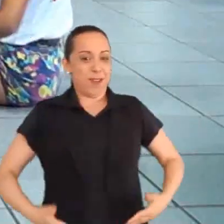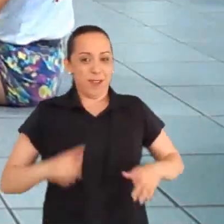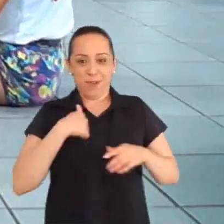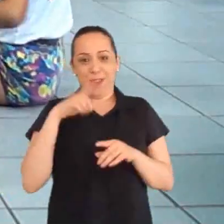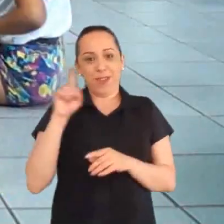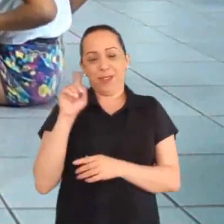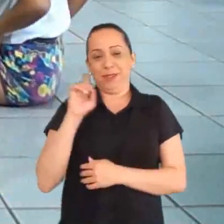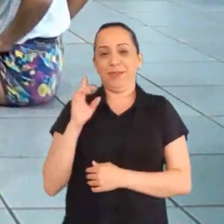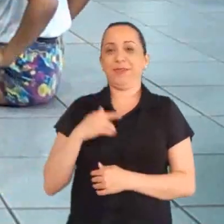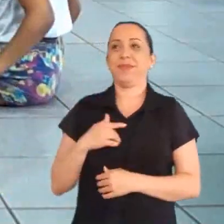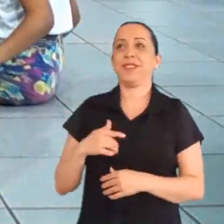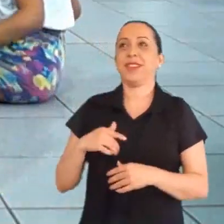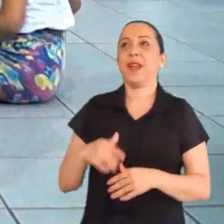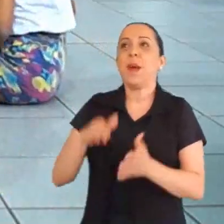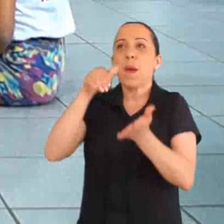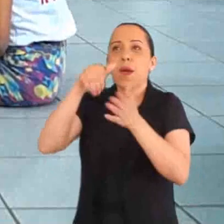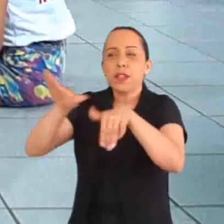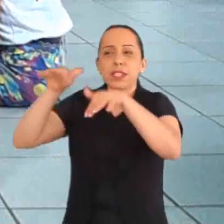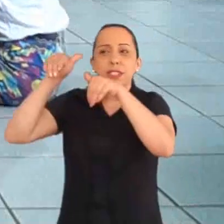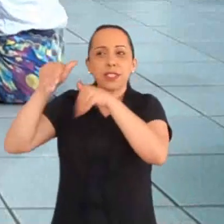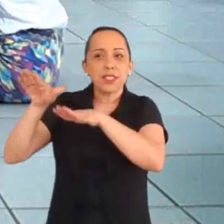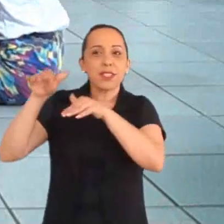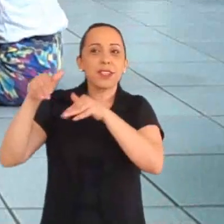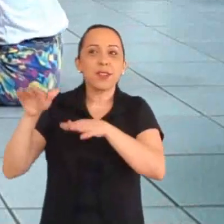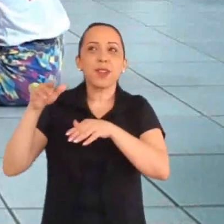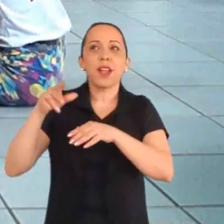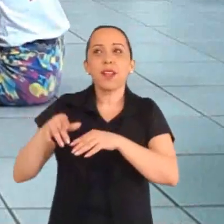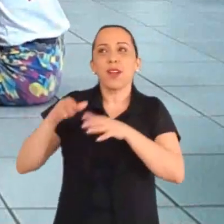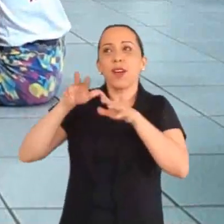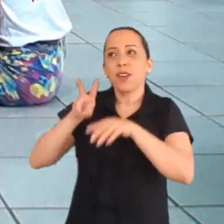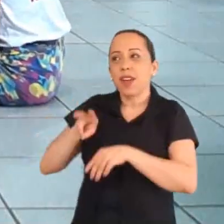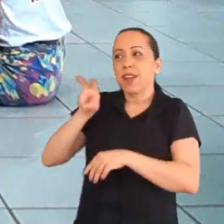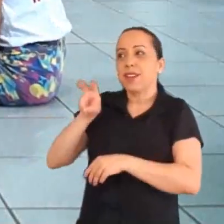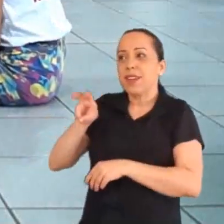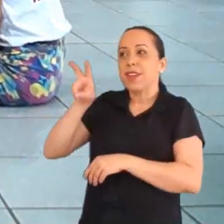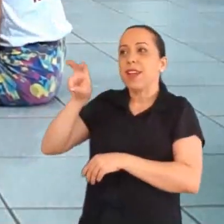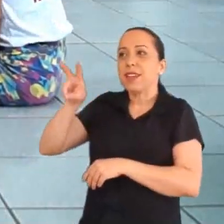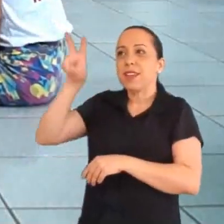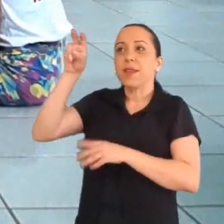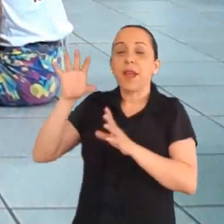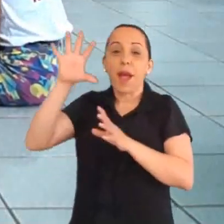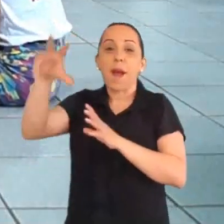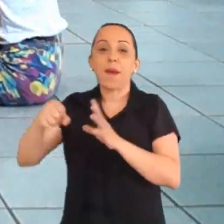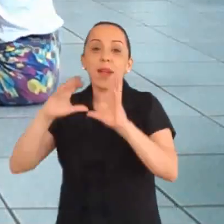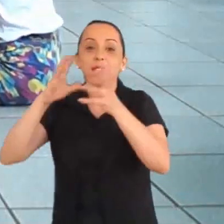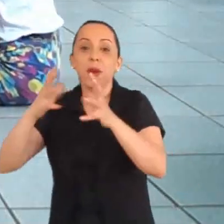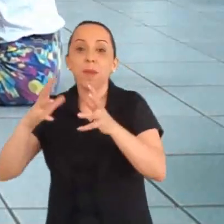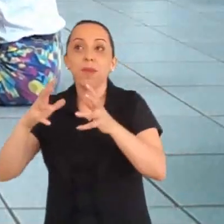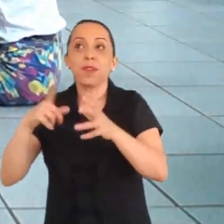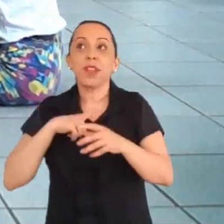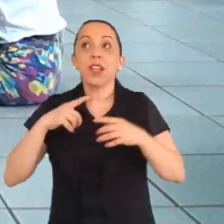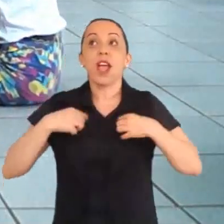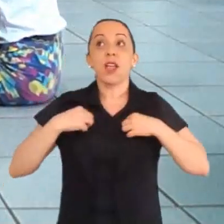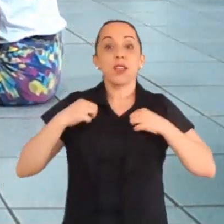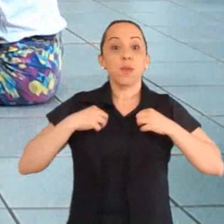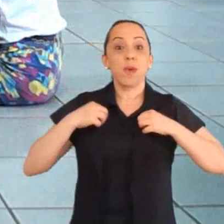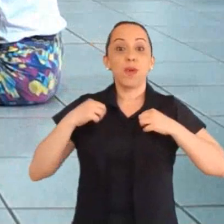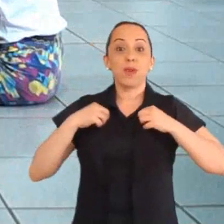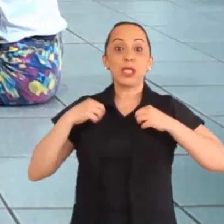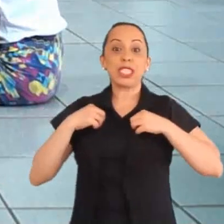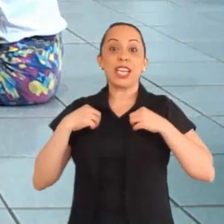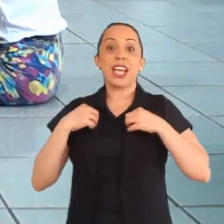Eu não tô. Sai bicho papão, seu bicho gabola, vem aqui pegar quem tá com a blusa